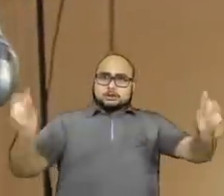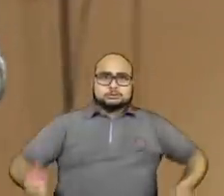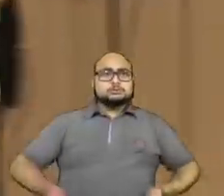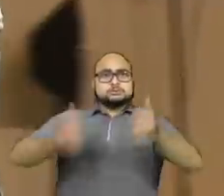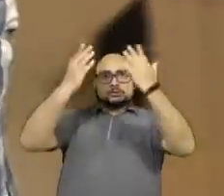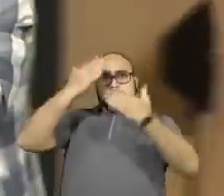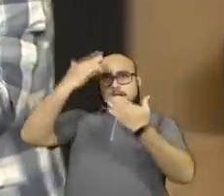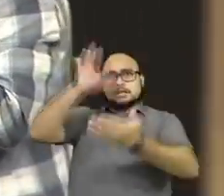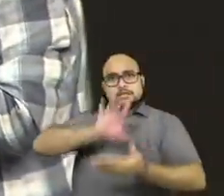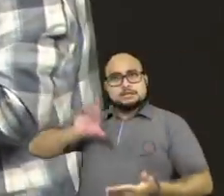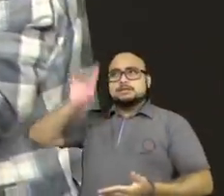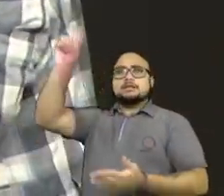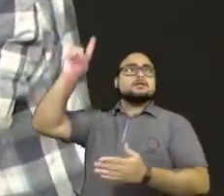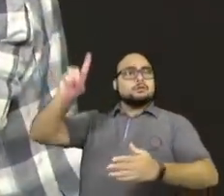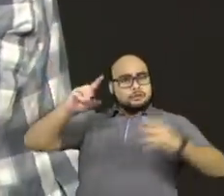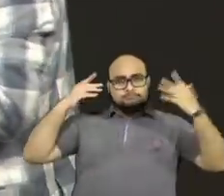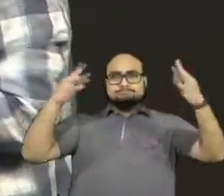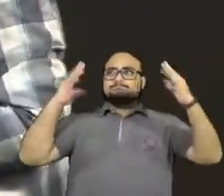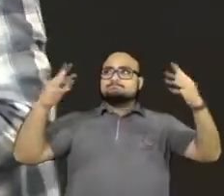Deus.